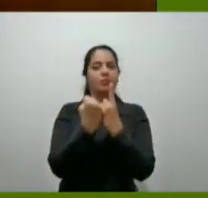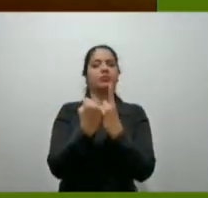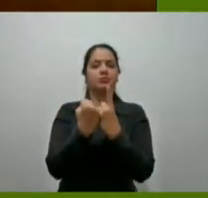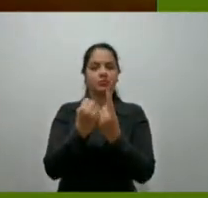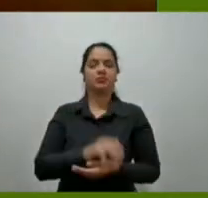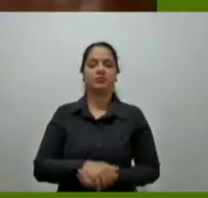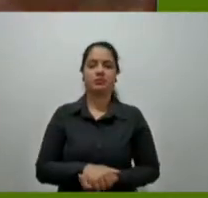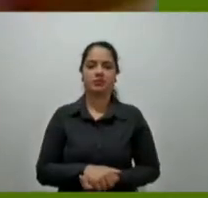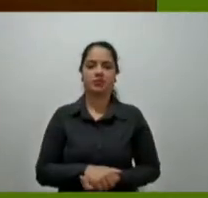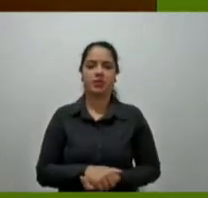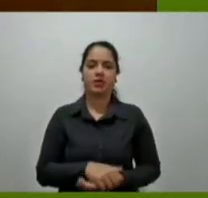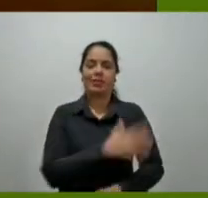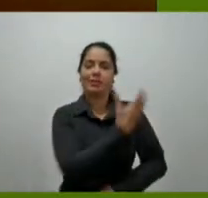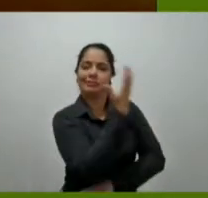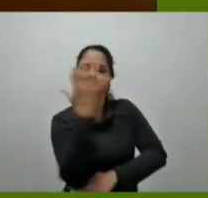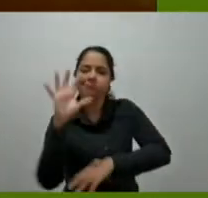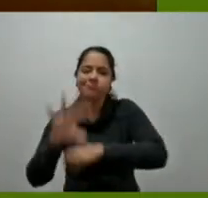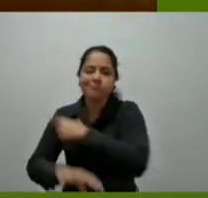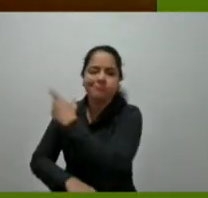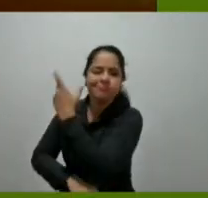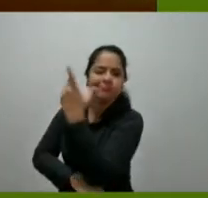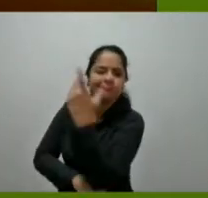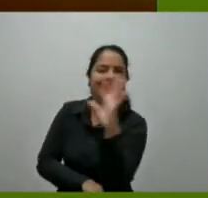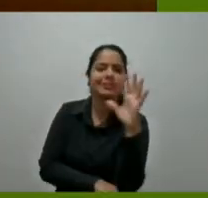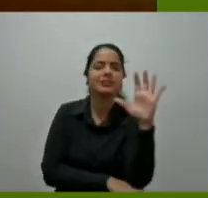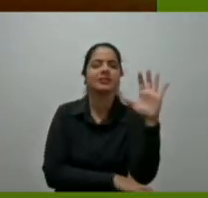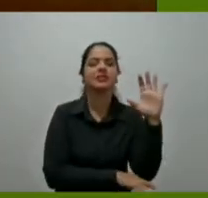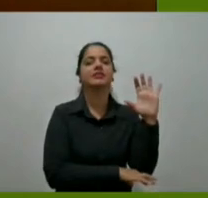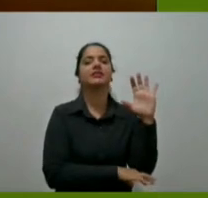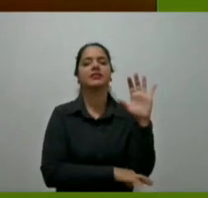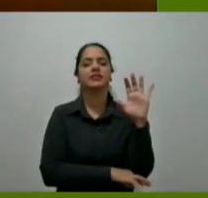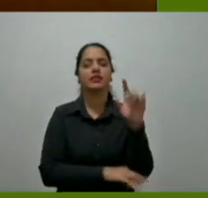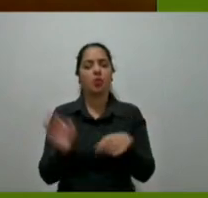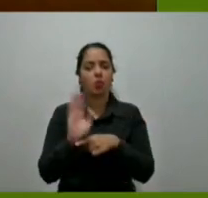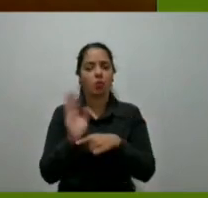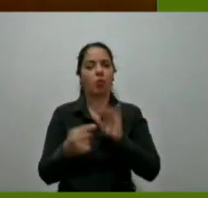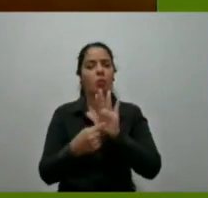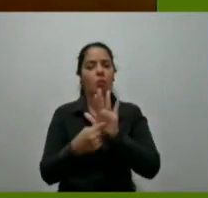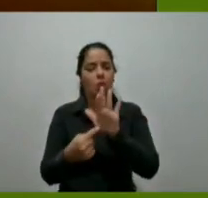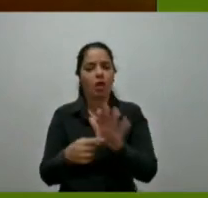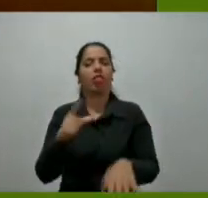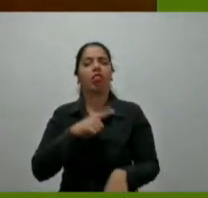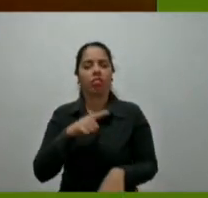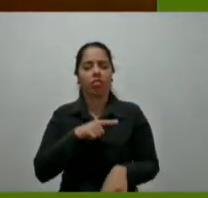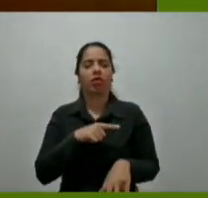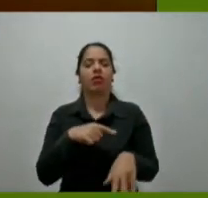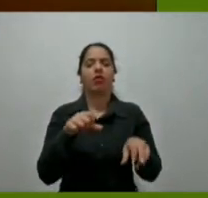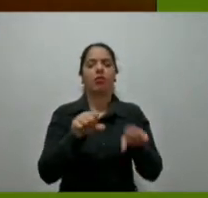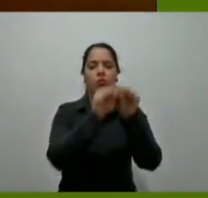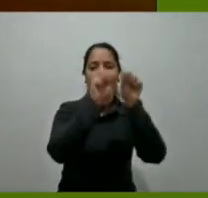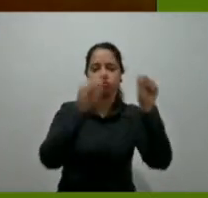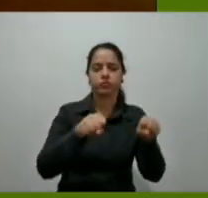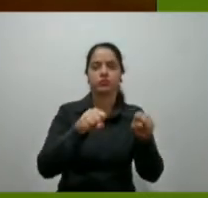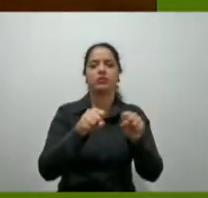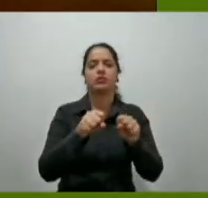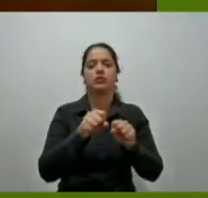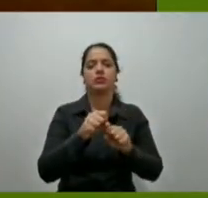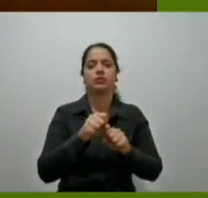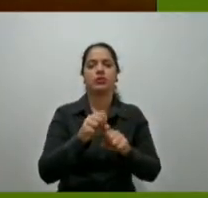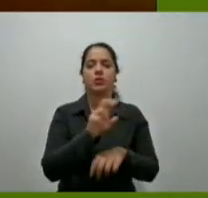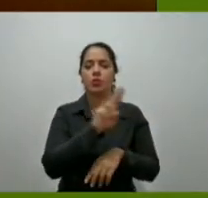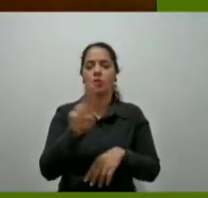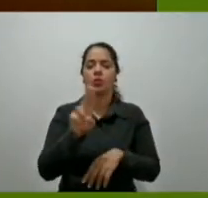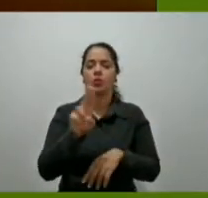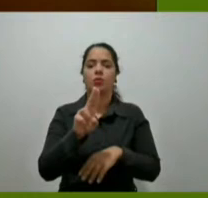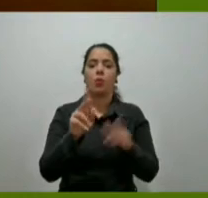ambiental, como foi apresentado nesse vídeo, a gente tem um programa estruturado chamado Evoluir, é um programa de investimentos na parte